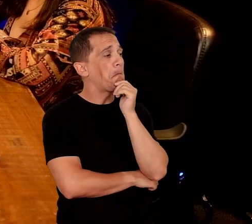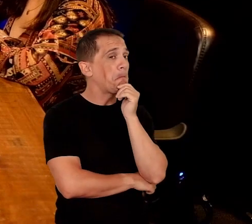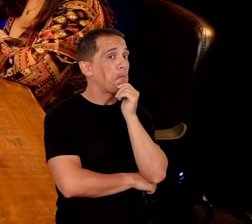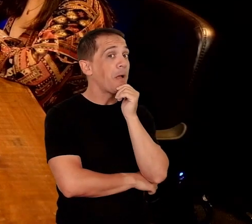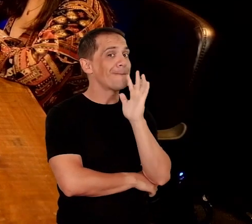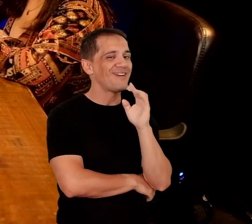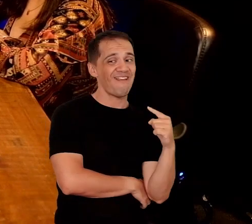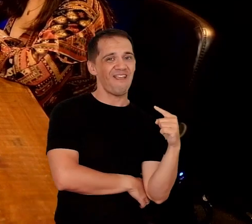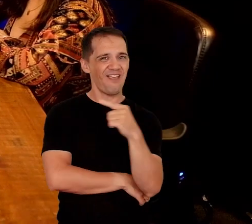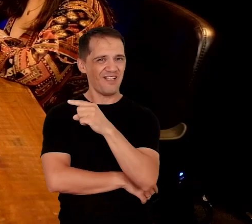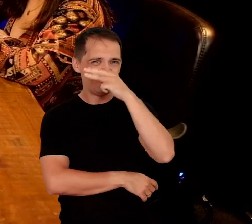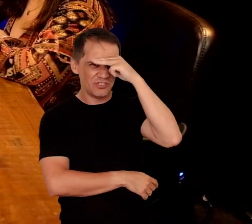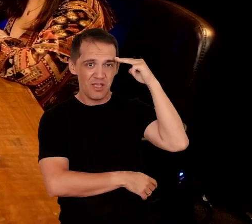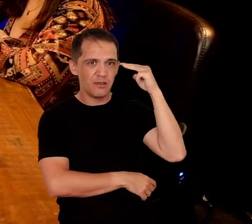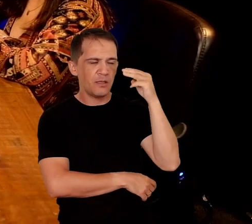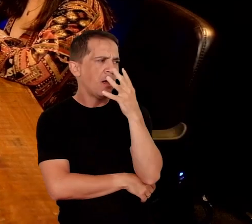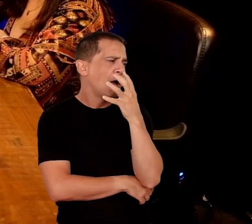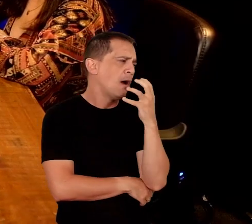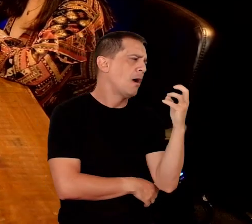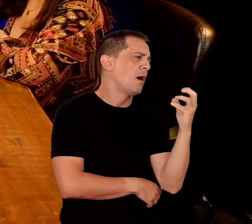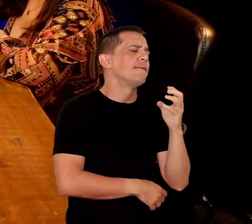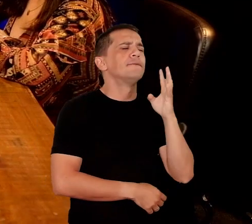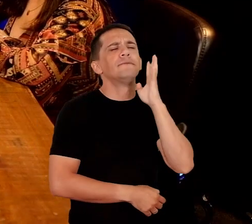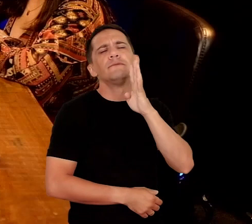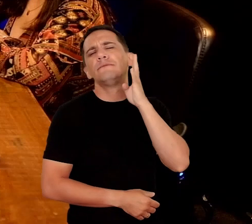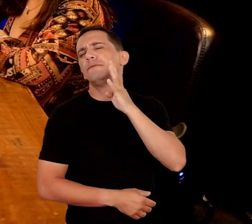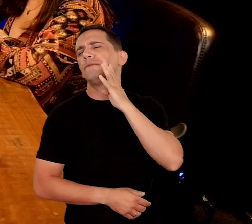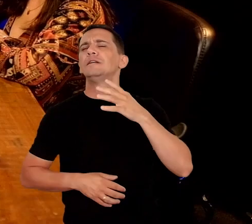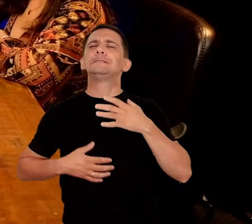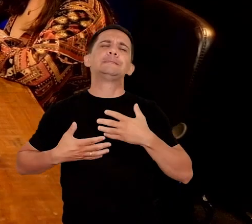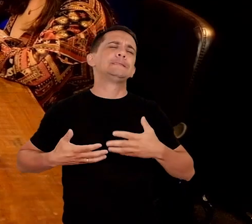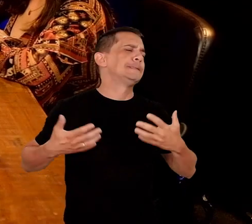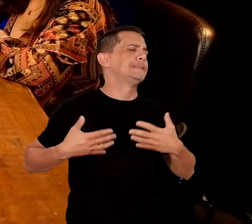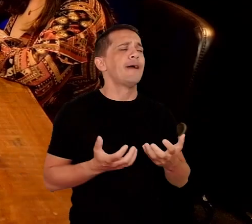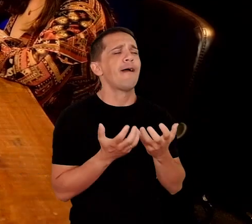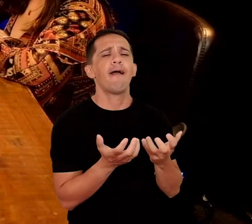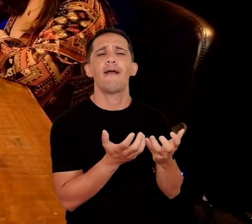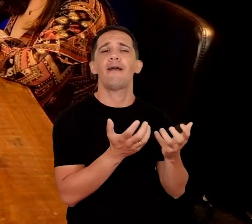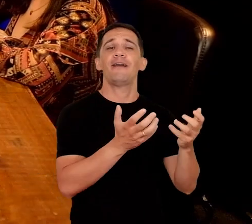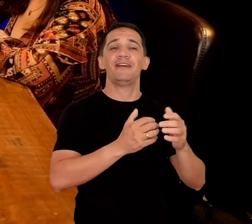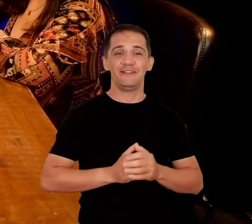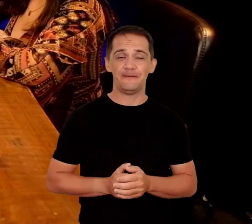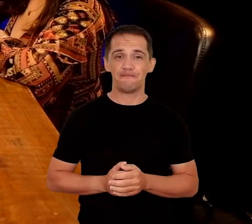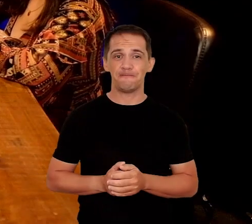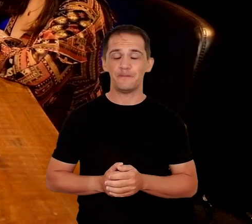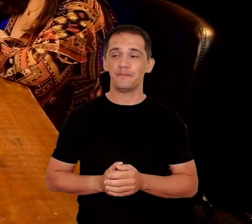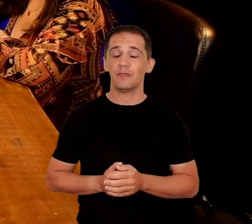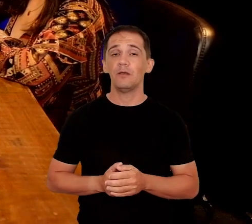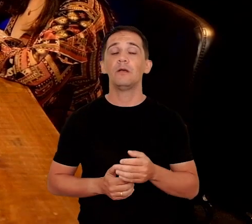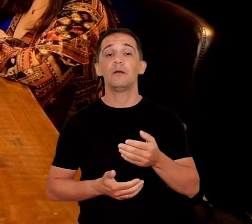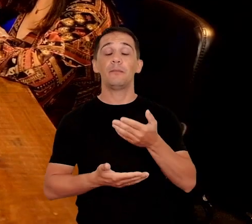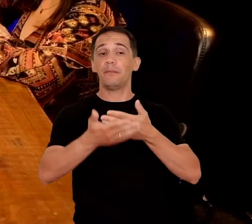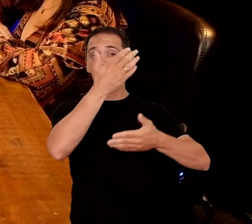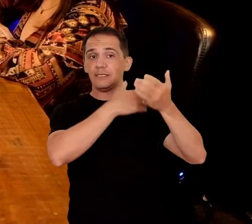olhinhos brilharam. Para mim foi, que legal, né? Mas ela já se apaixonou, já queria saber mais. Tu já gostava de Libras? Já. Ah, tu já gostava. Eu tive